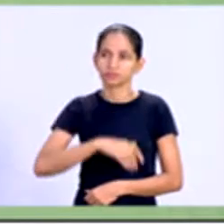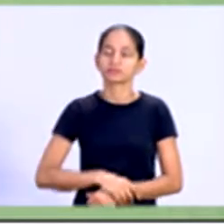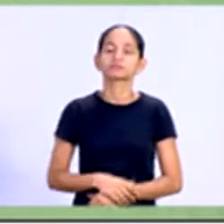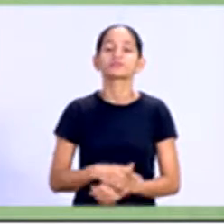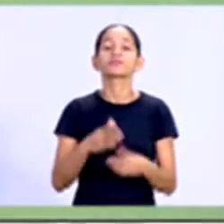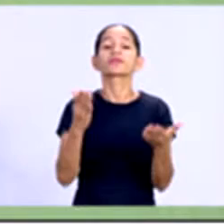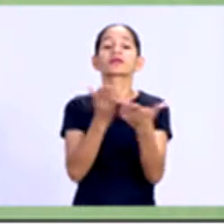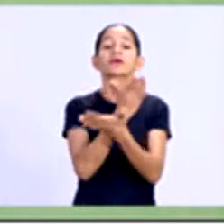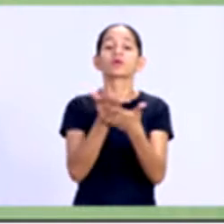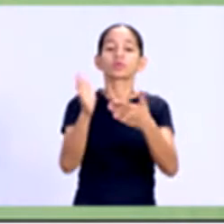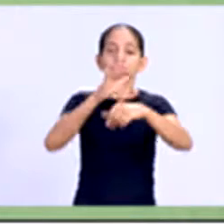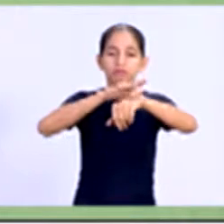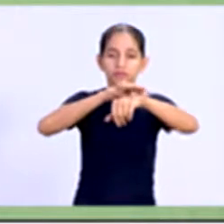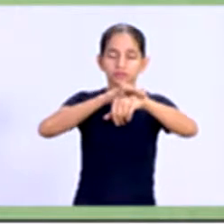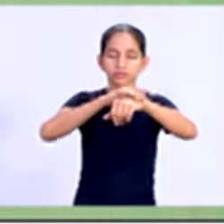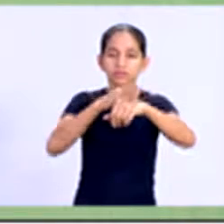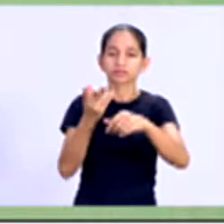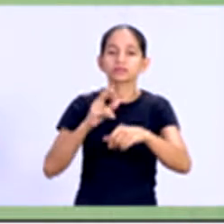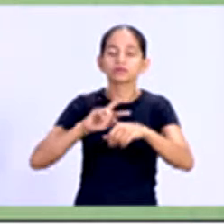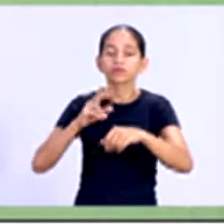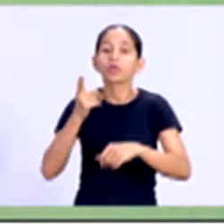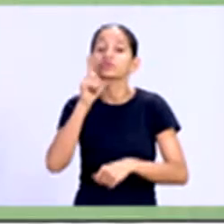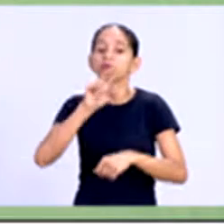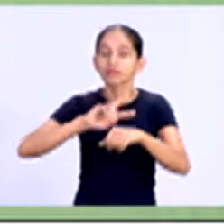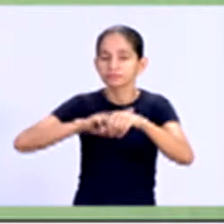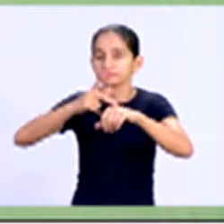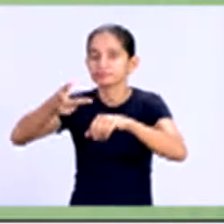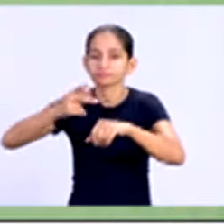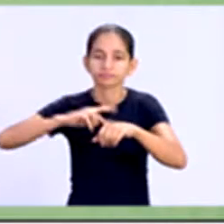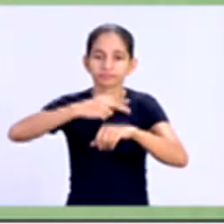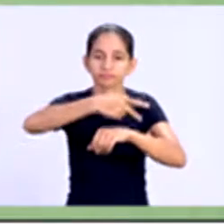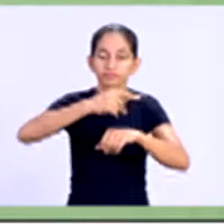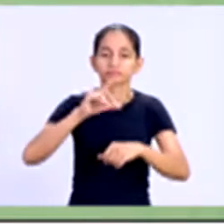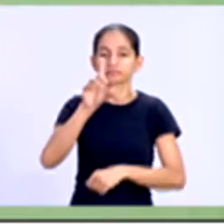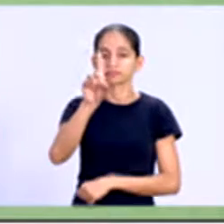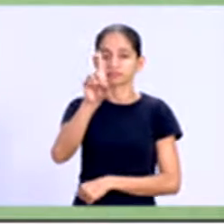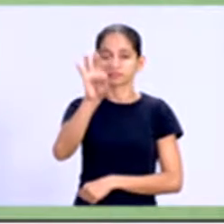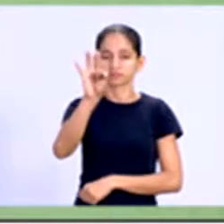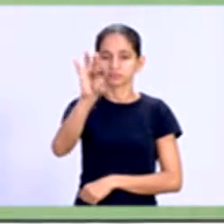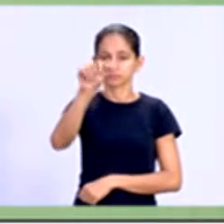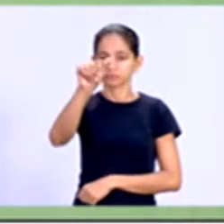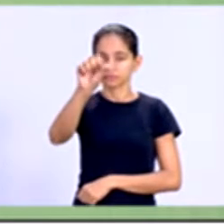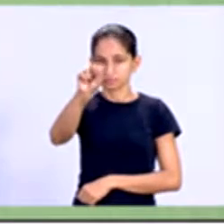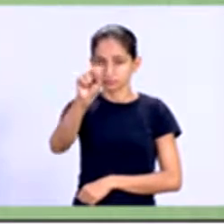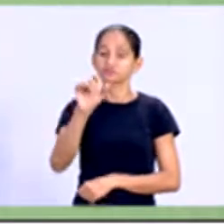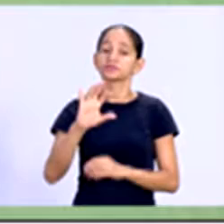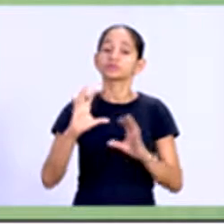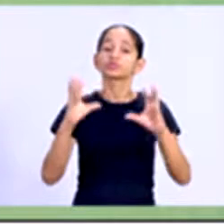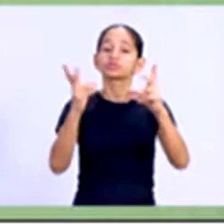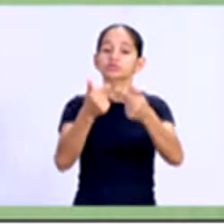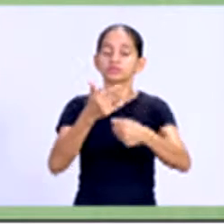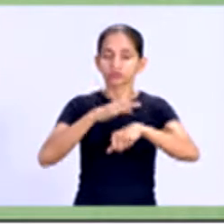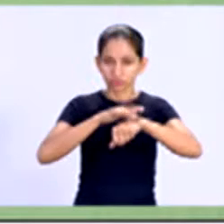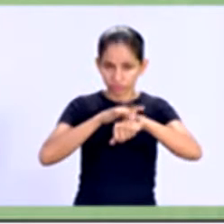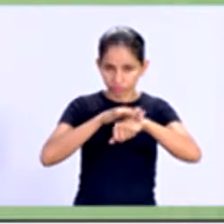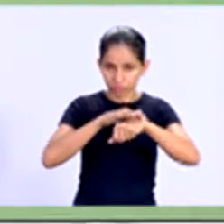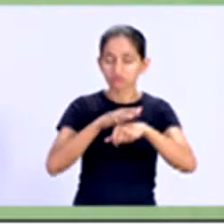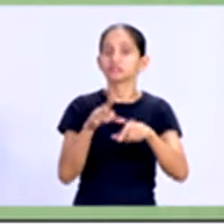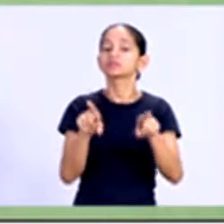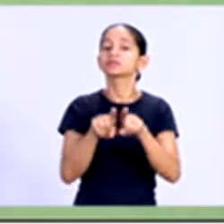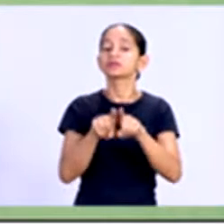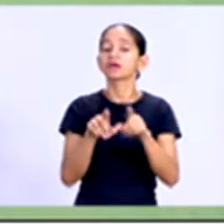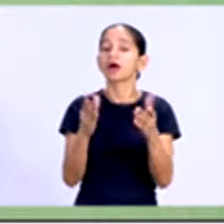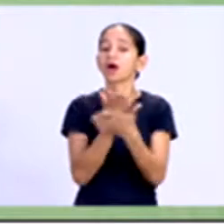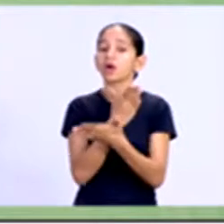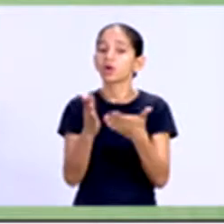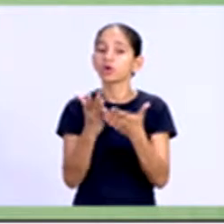Doenças transmitidas por alimentos, são as famosas DTAs. São doenças que são transmitidas